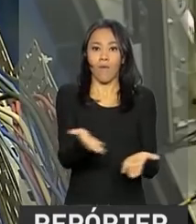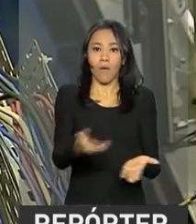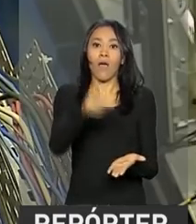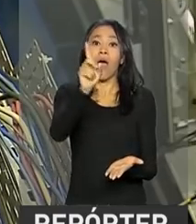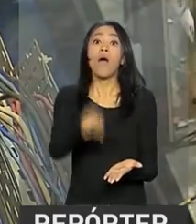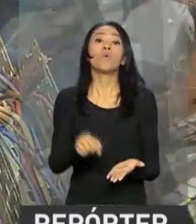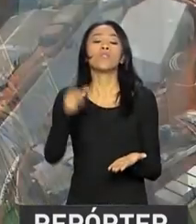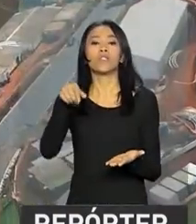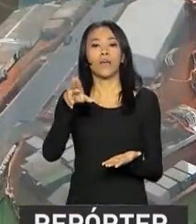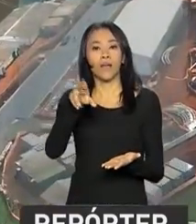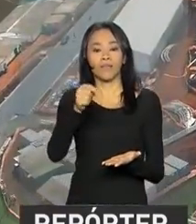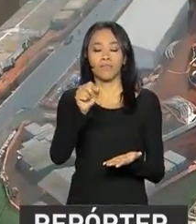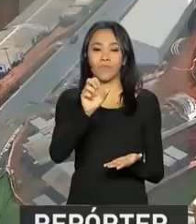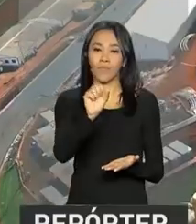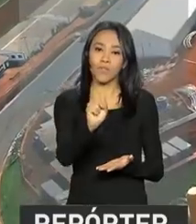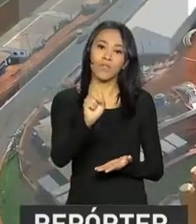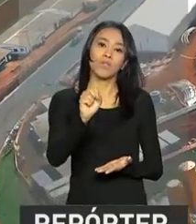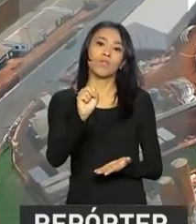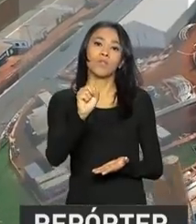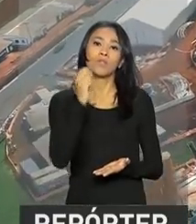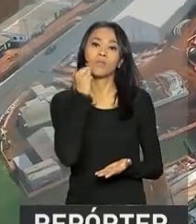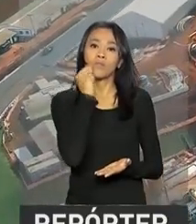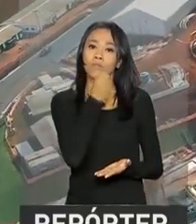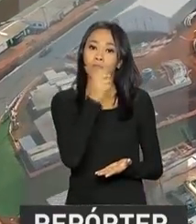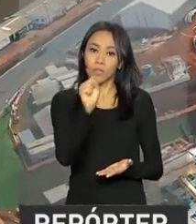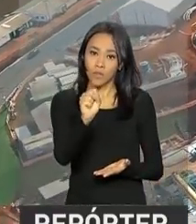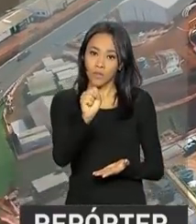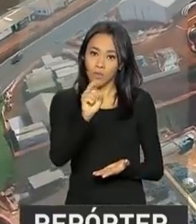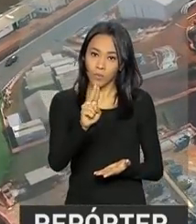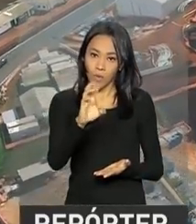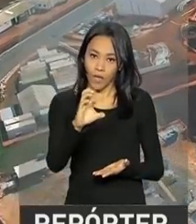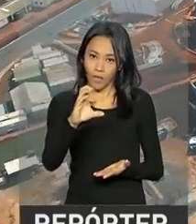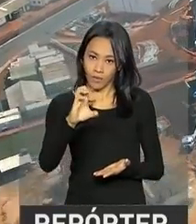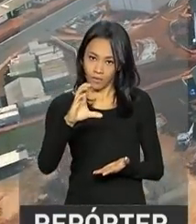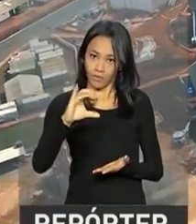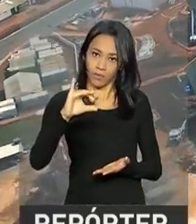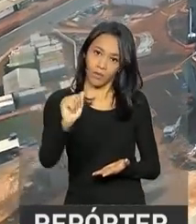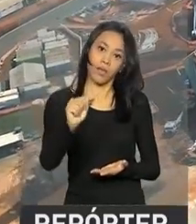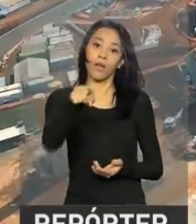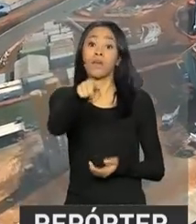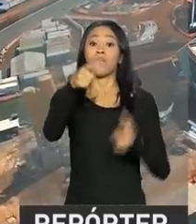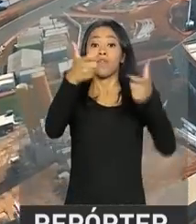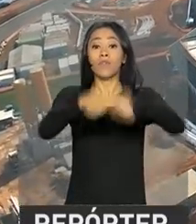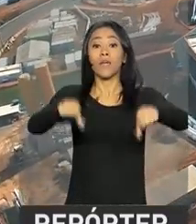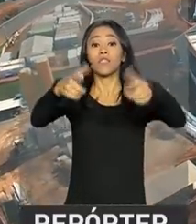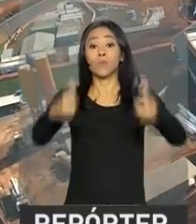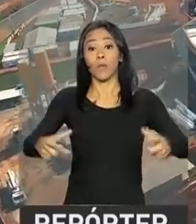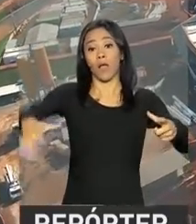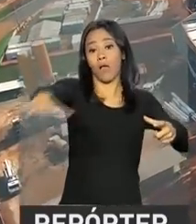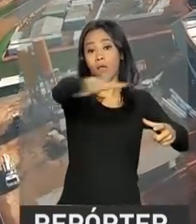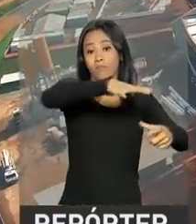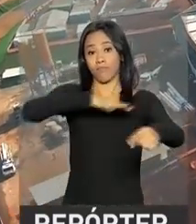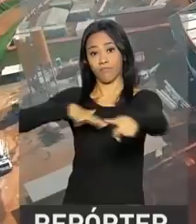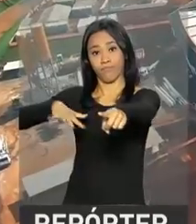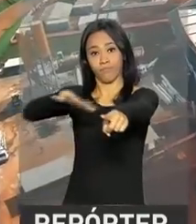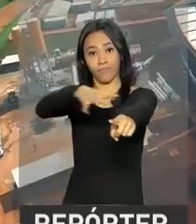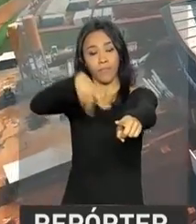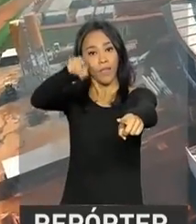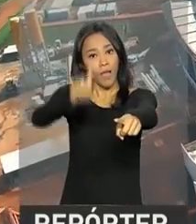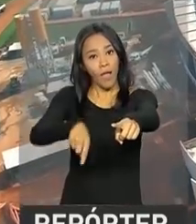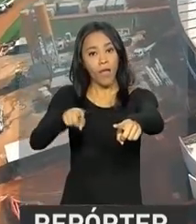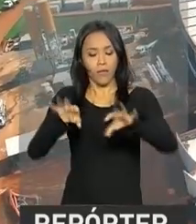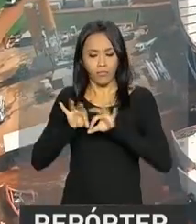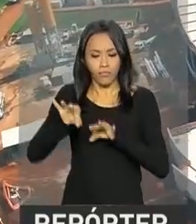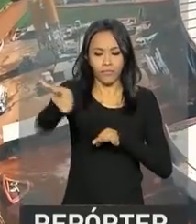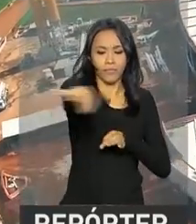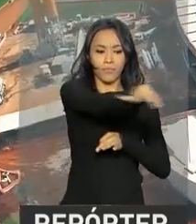na Suécia. O novo acelerador vai ficar dentro desse edifício de 68 mil metros quadrados, construído em uma área